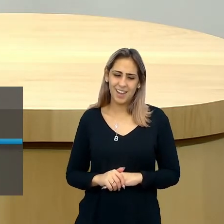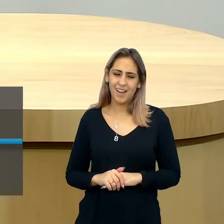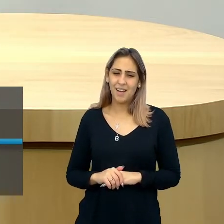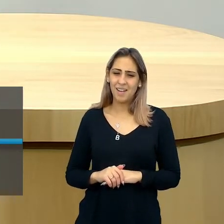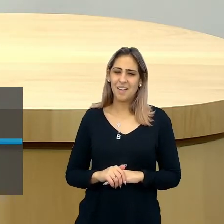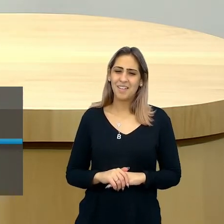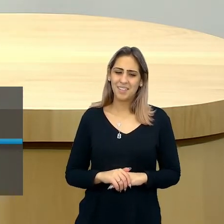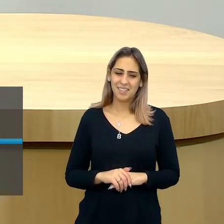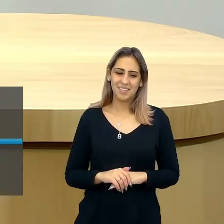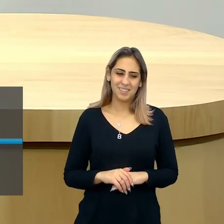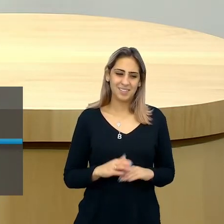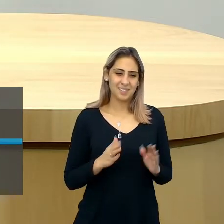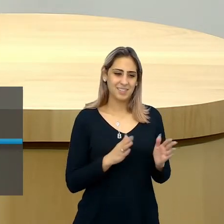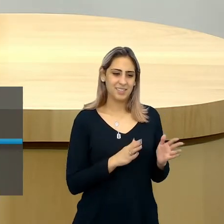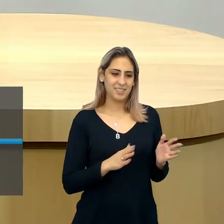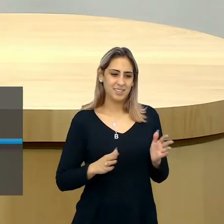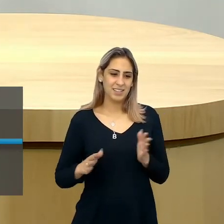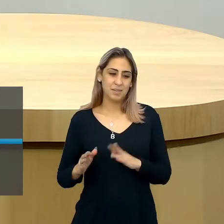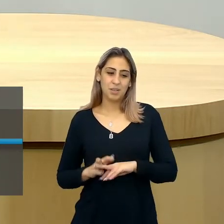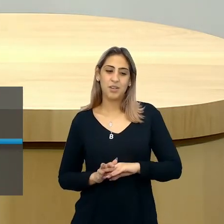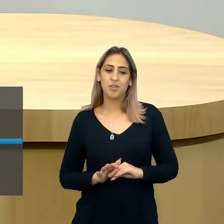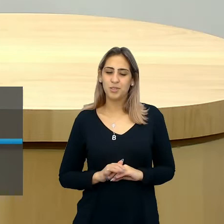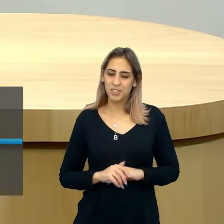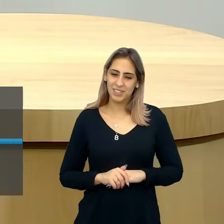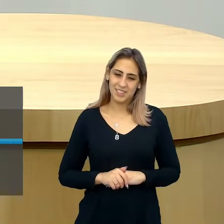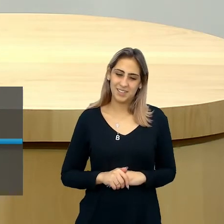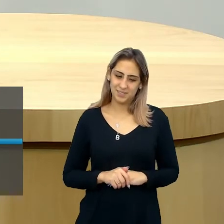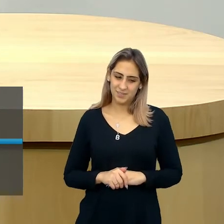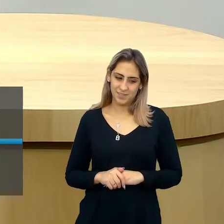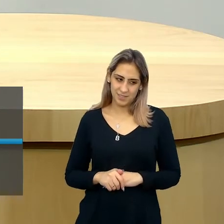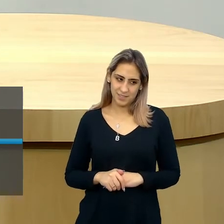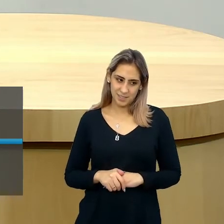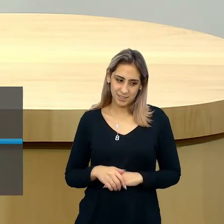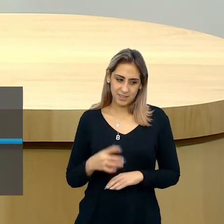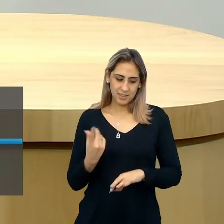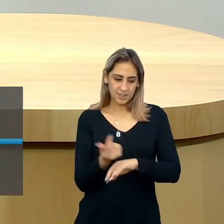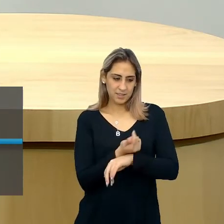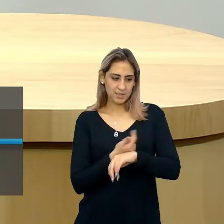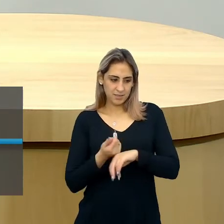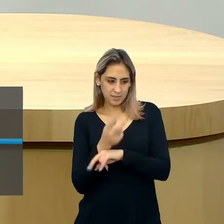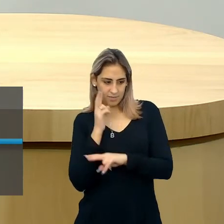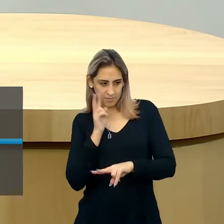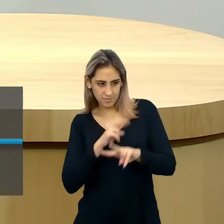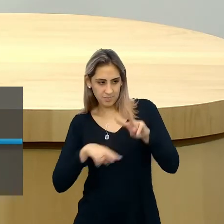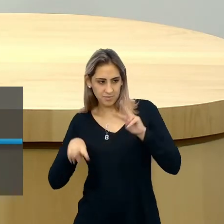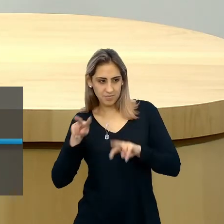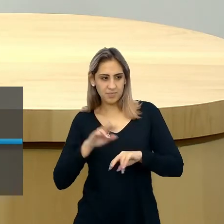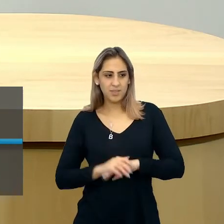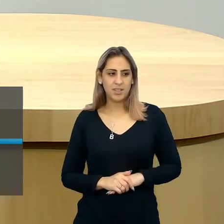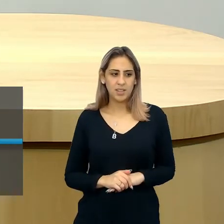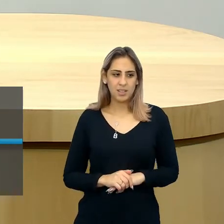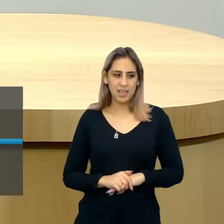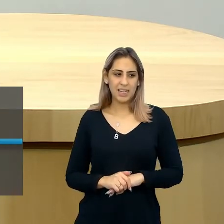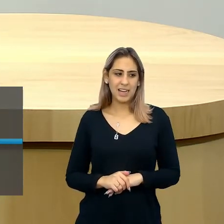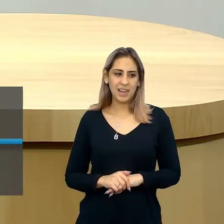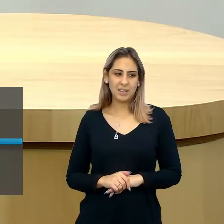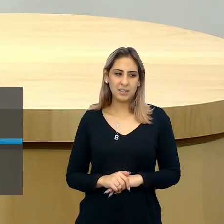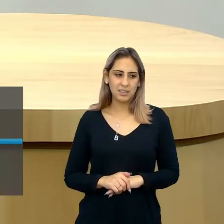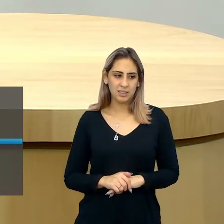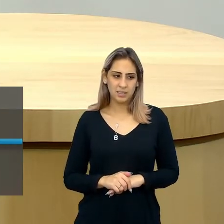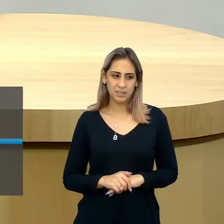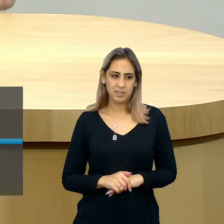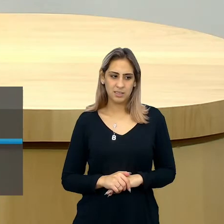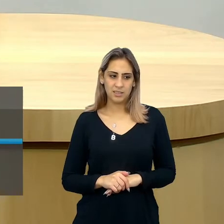o cotidiano, pessoal, ele foi alçado no capitalismo de vigilância. As coisas mais simples e triviais do nosso dia a